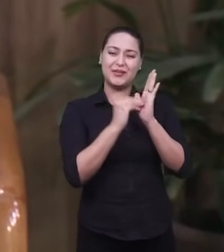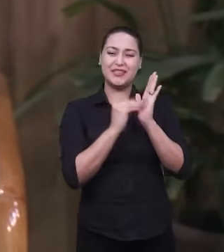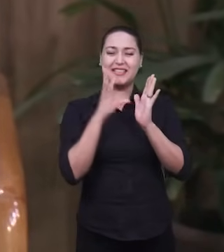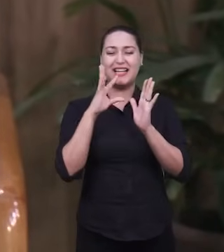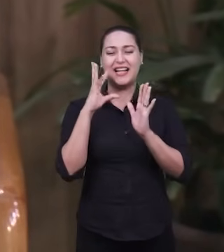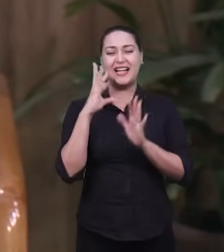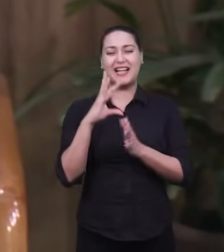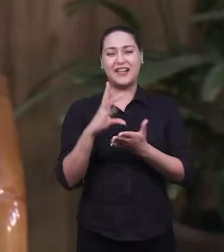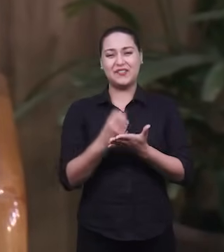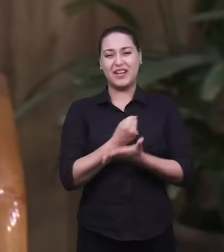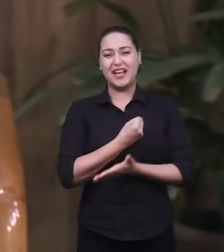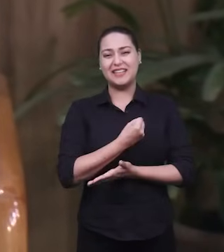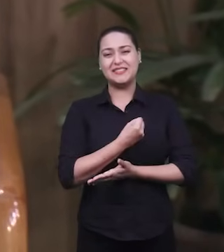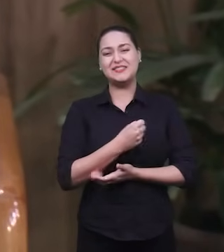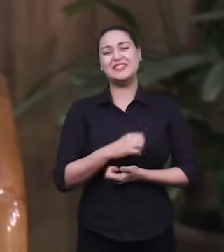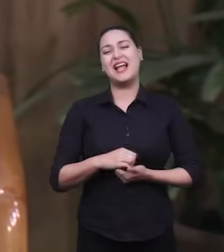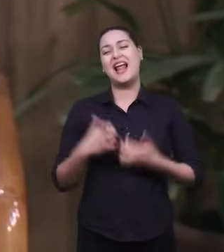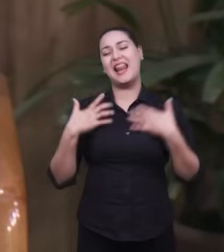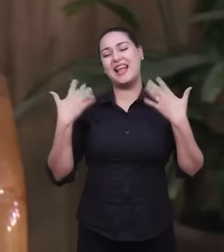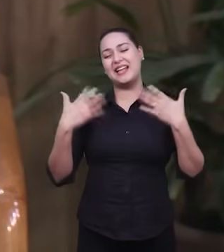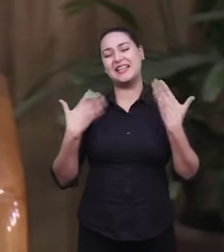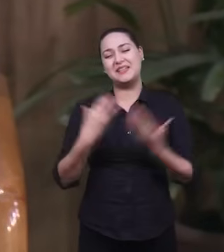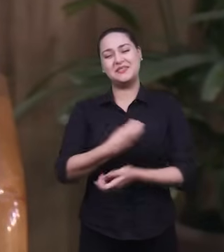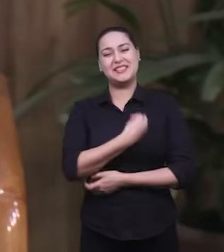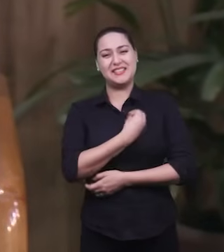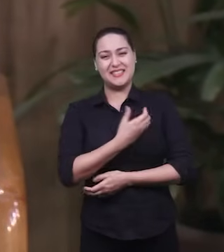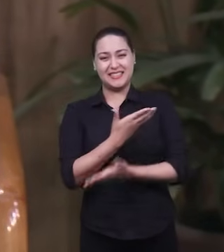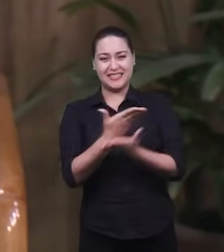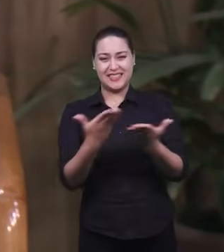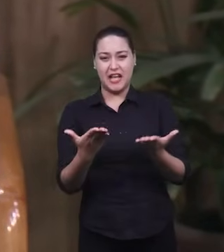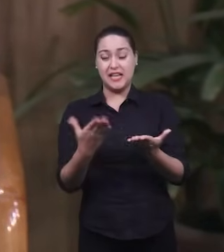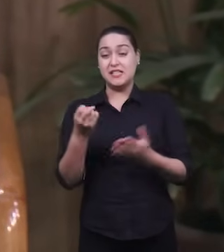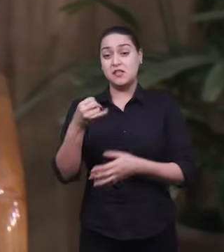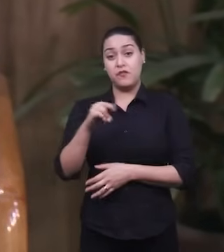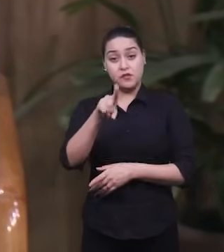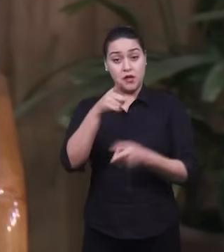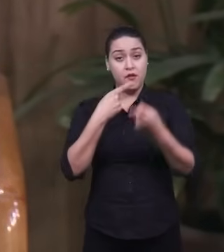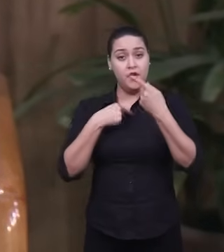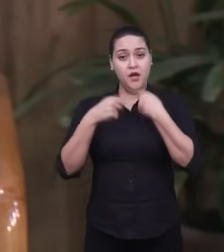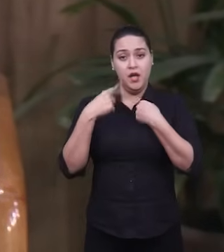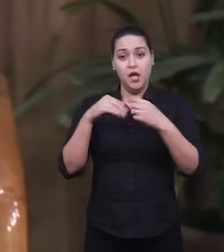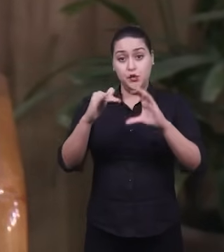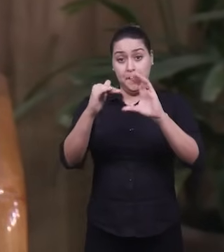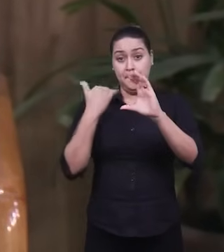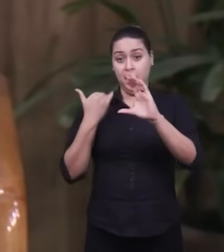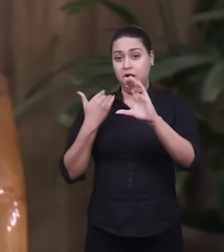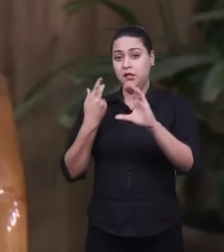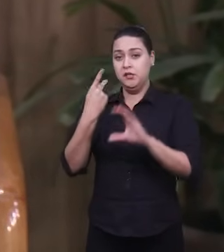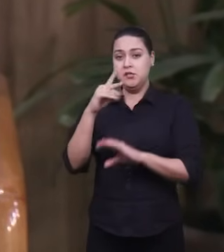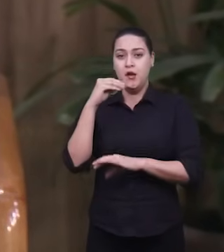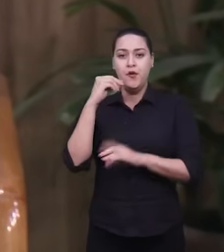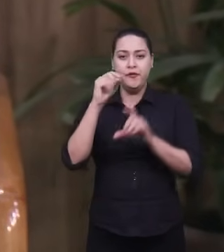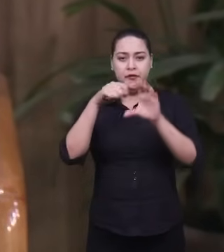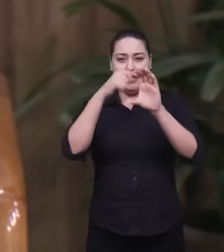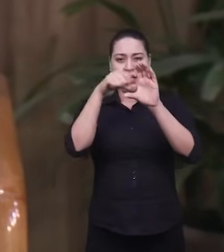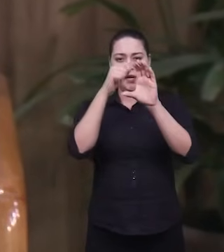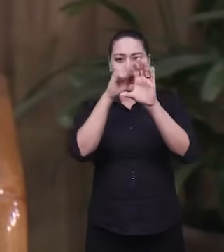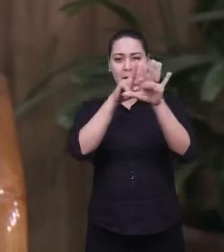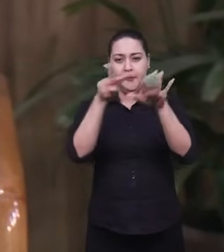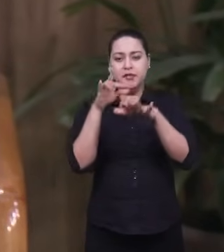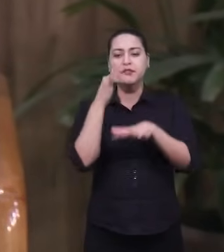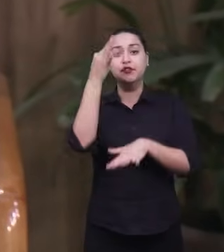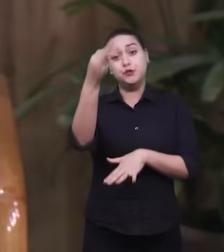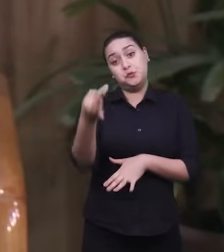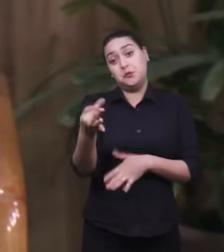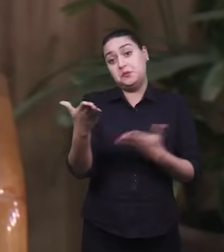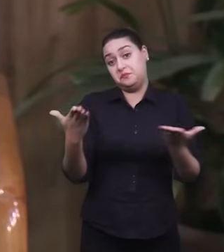gravaram. Uma alegria ter a participação de vocês no programa. Tá aí o QR Code, se você quiser, manda o seu vídeo que na próxima semana,